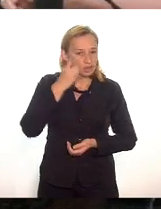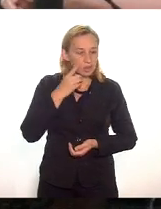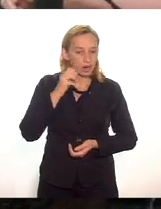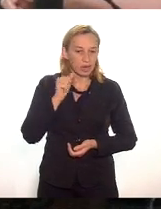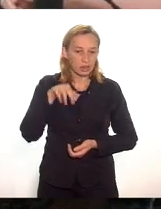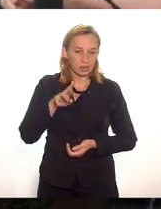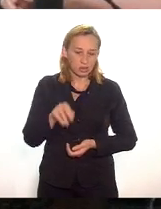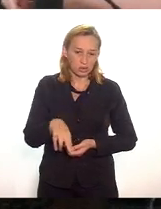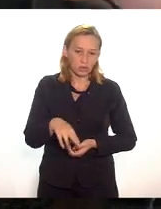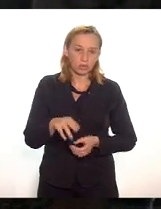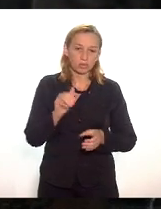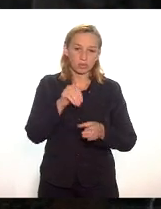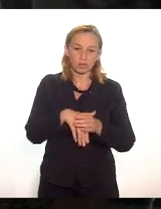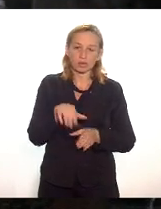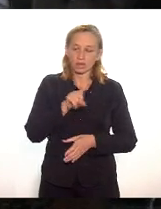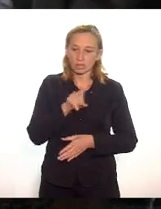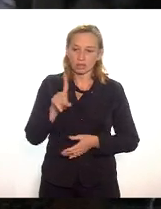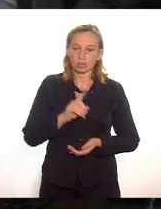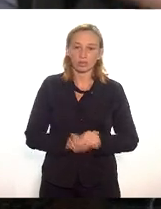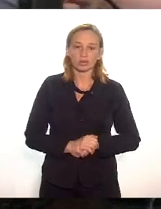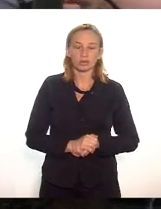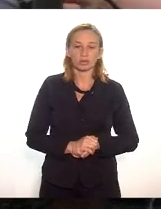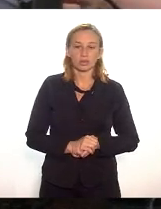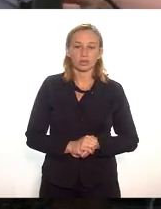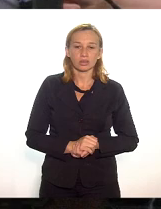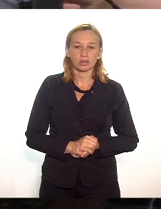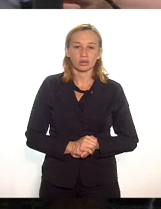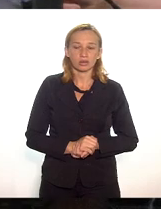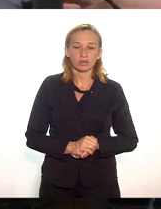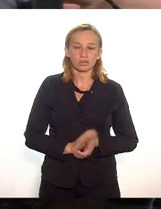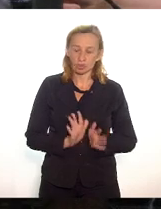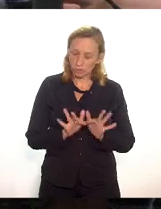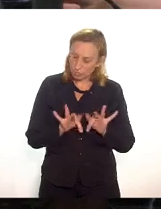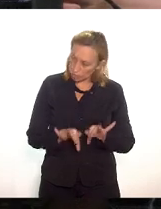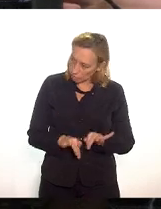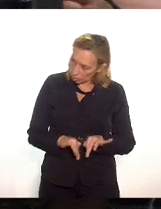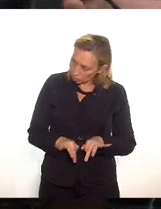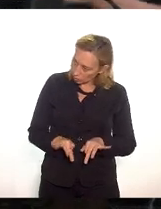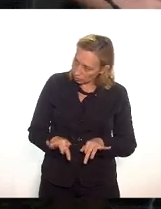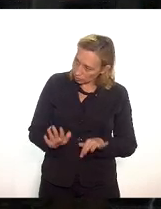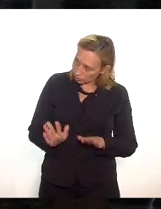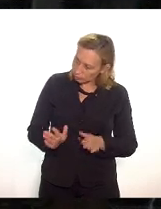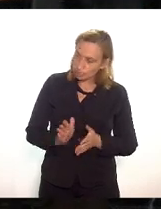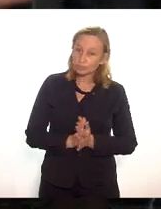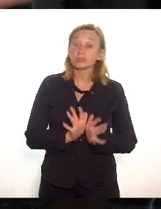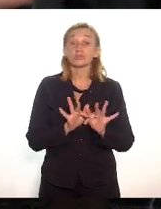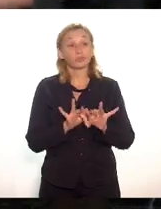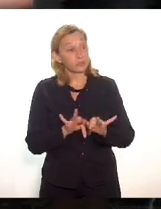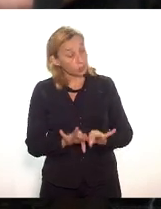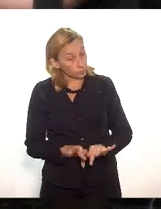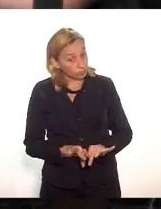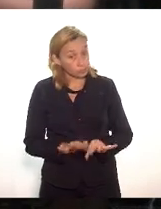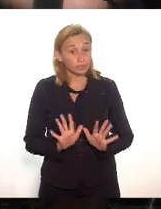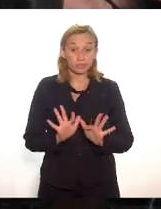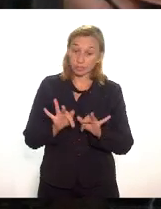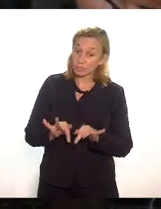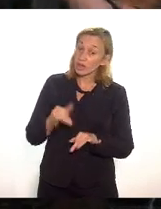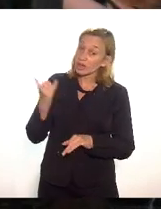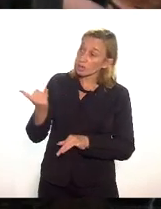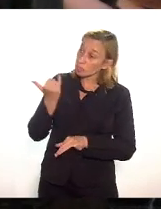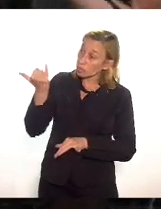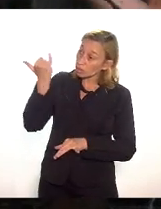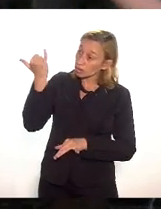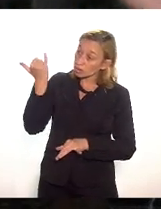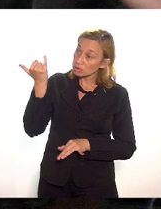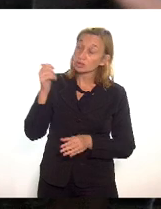Moraes, não. Ao final, presidente, final da votação... É importante porque